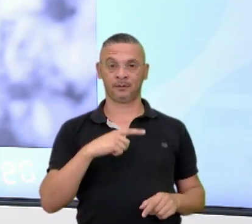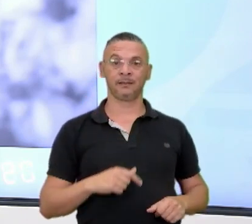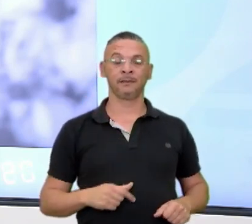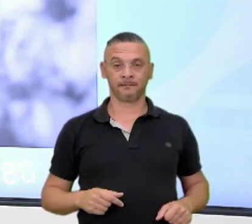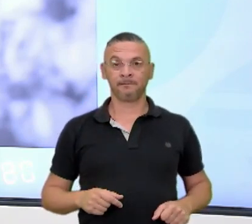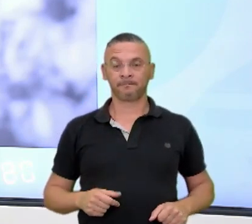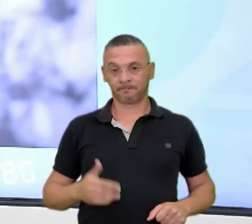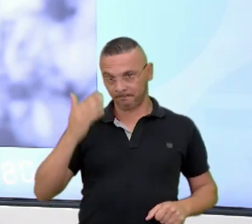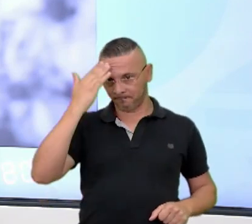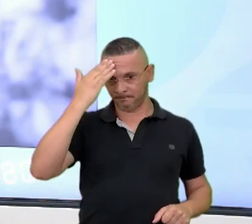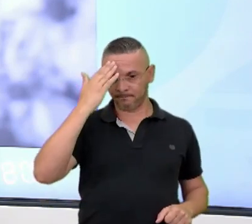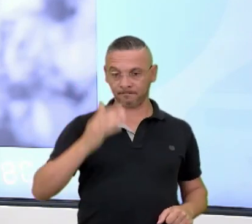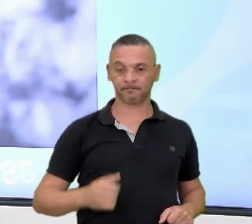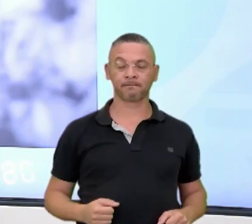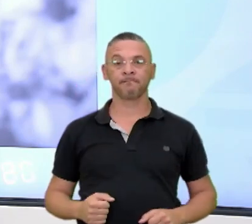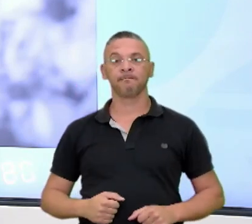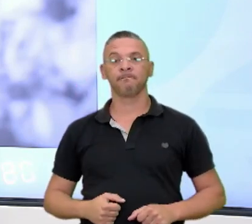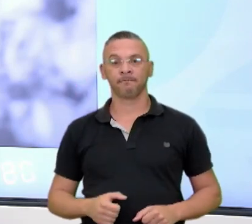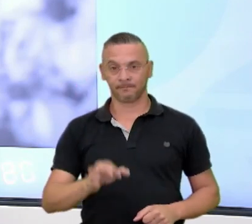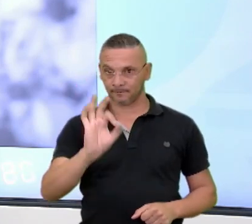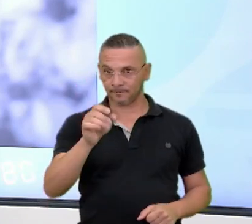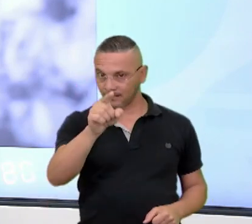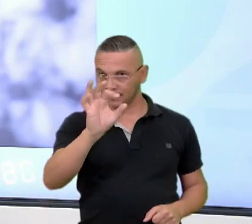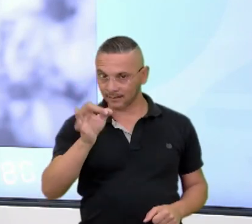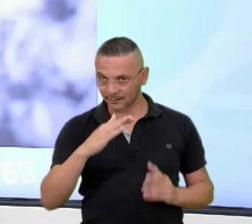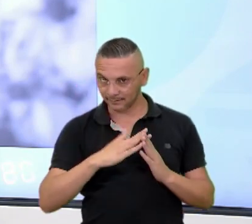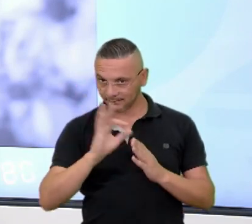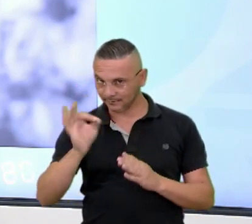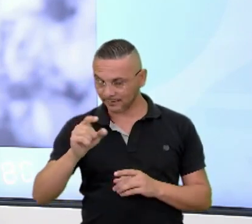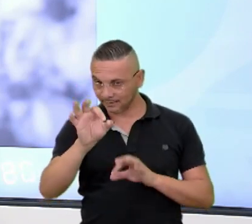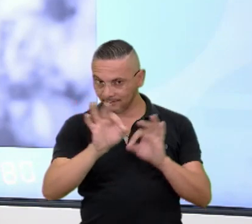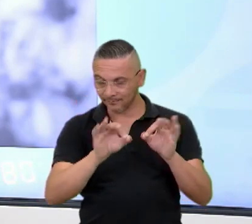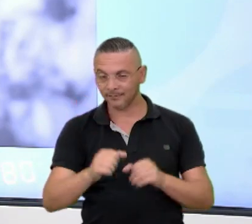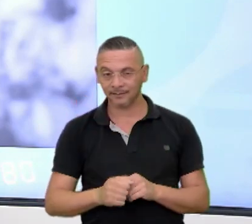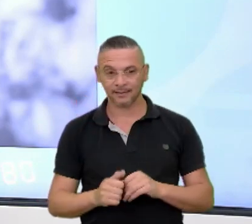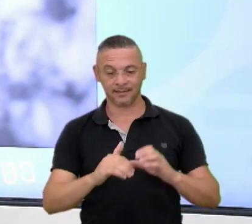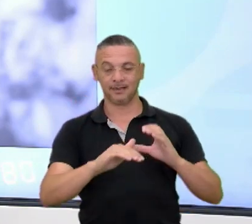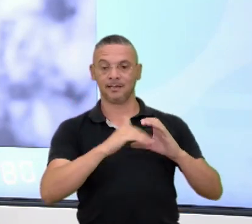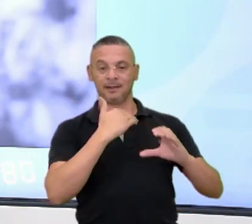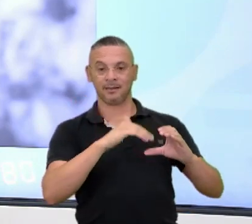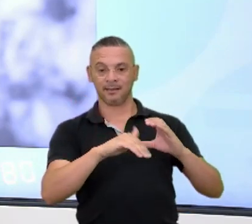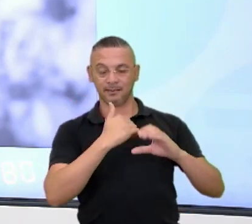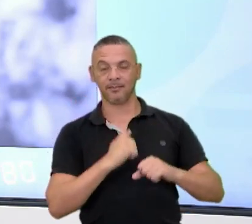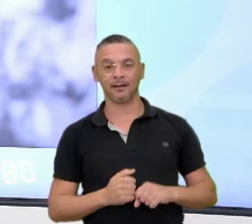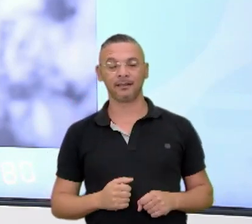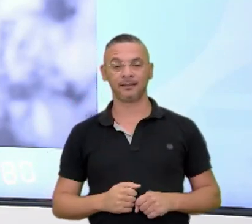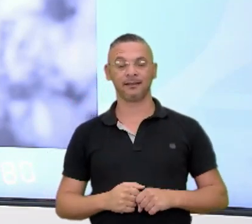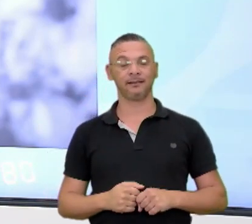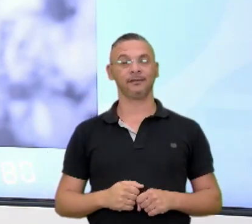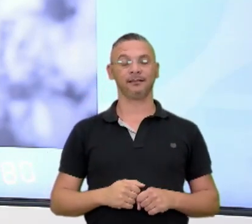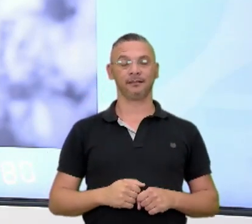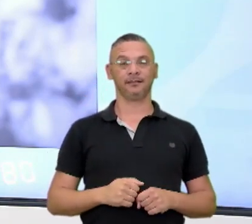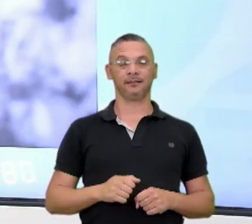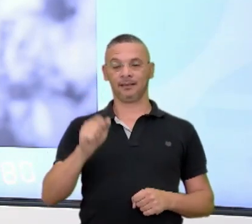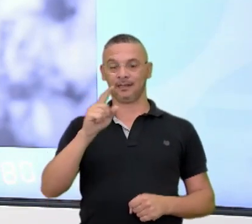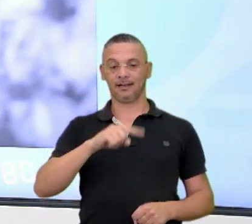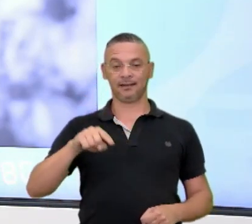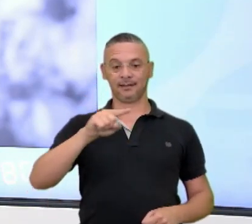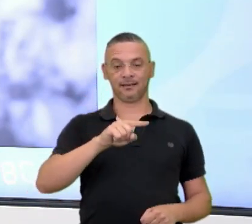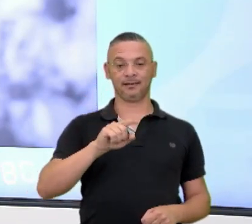lápis, pega borracha, pega o caderninho lá de vocabulário. Vamos fazer esse jogo, certo? Então, vamos lá então. Na tela,